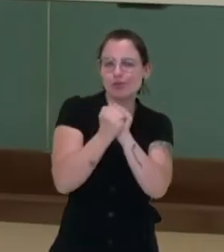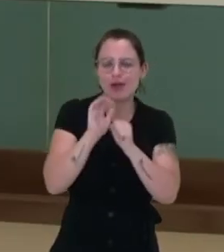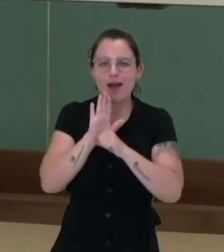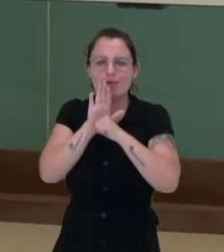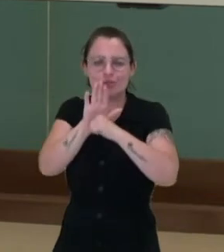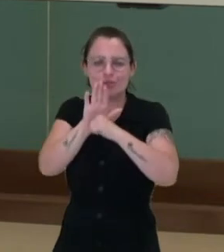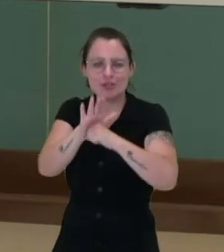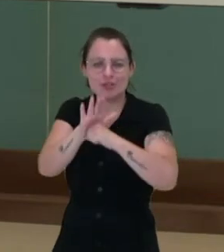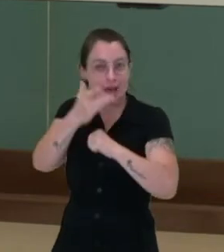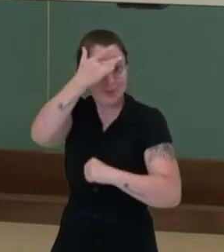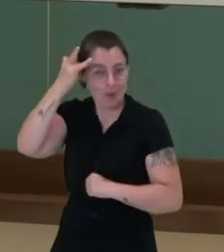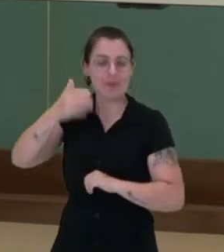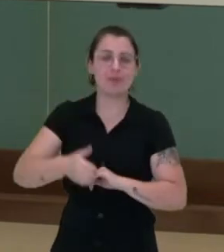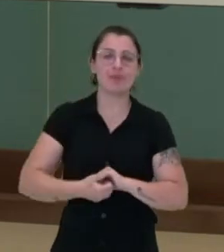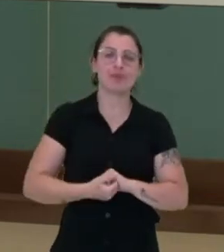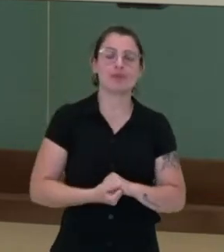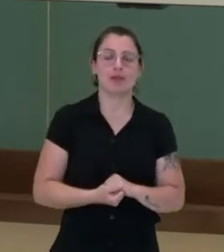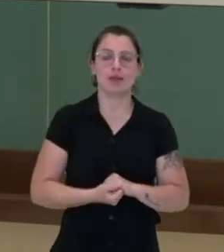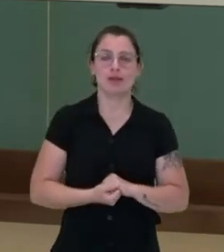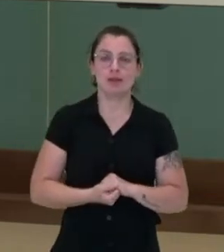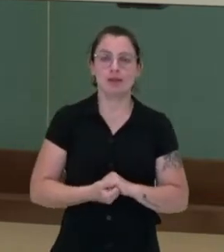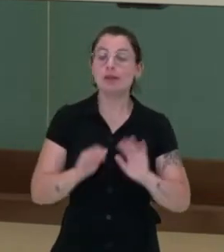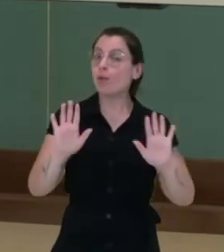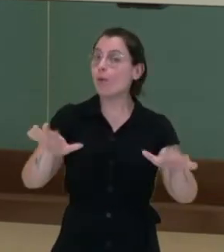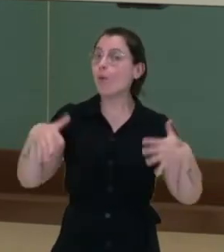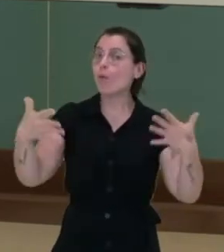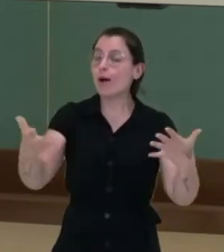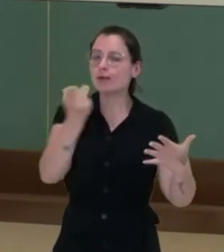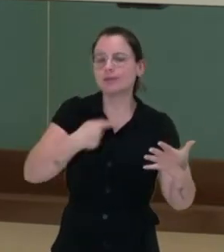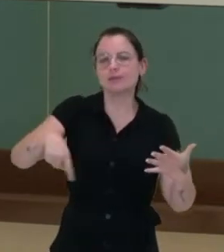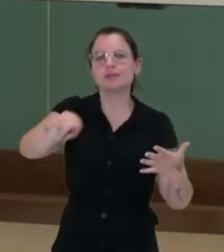corpo. Então, quando nós